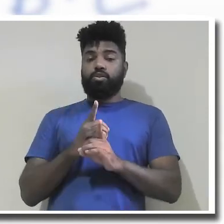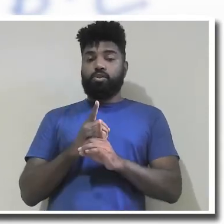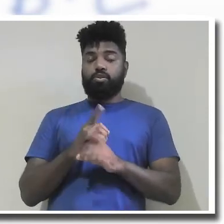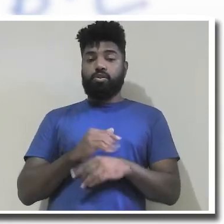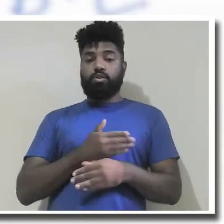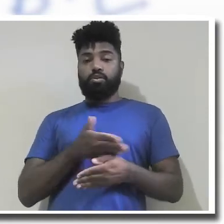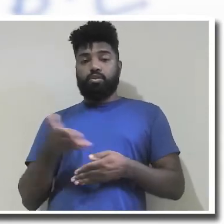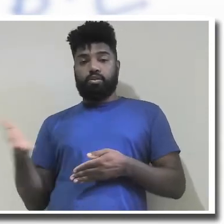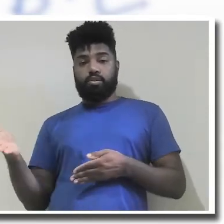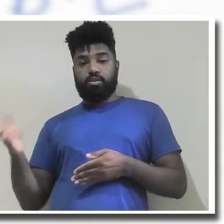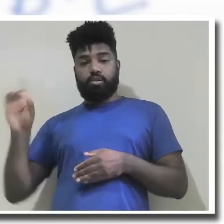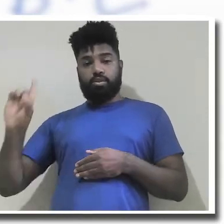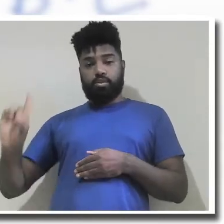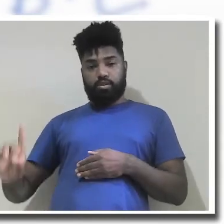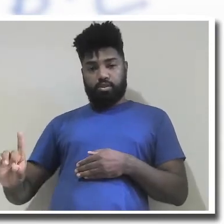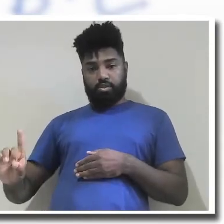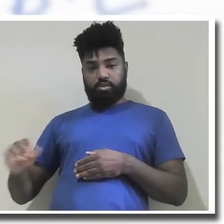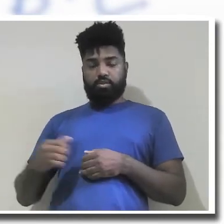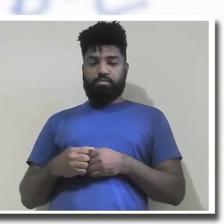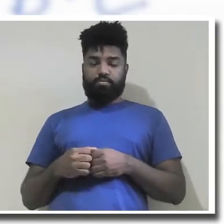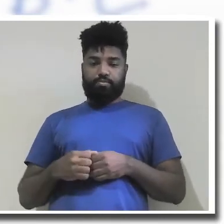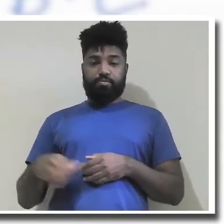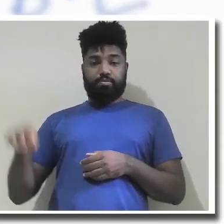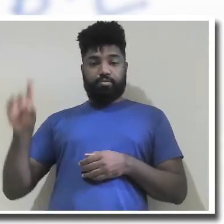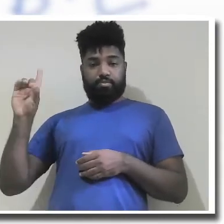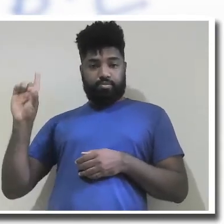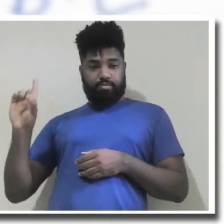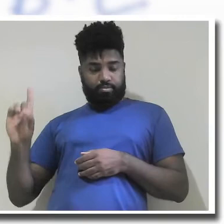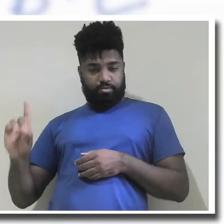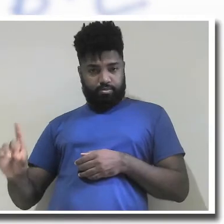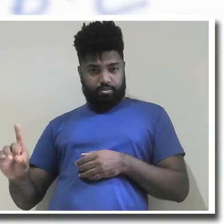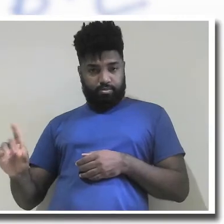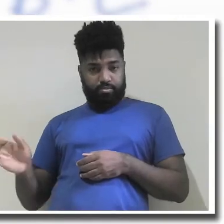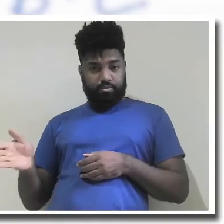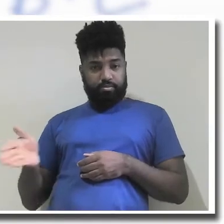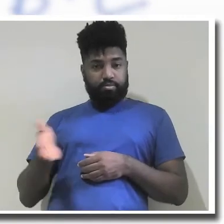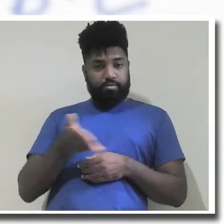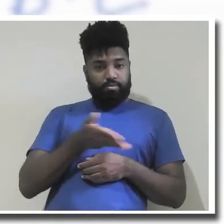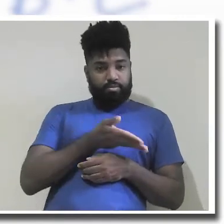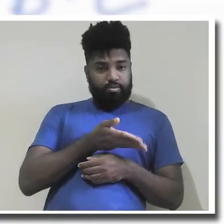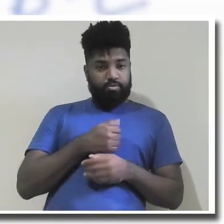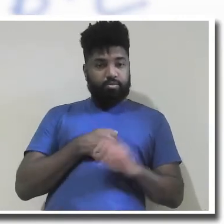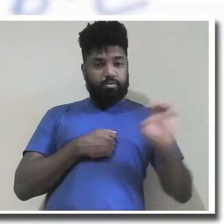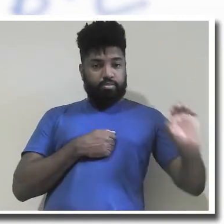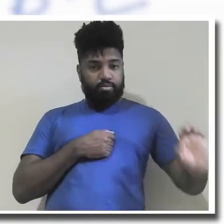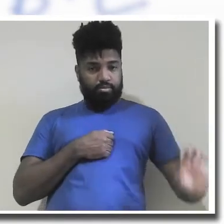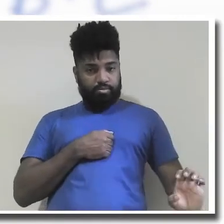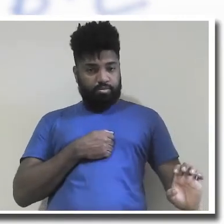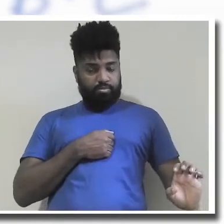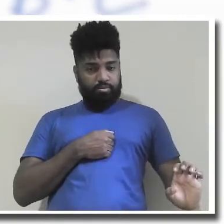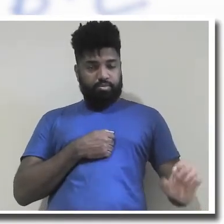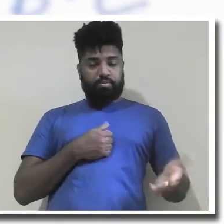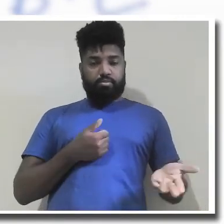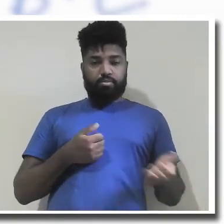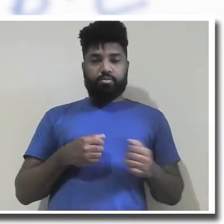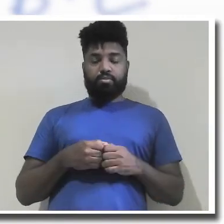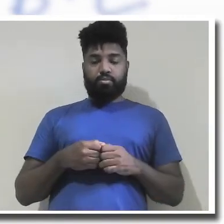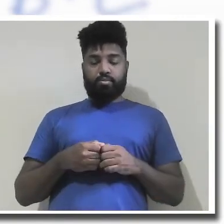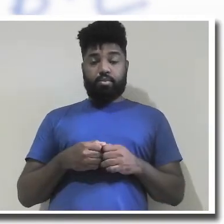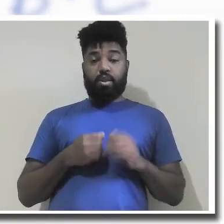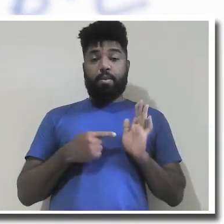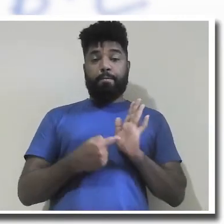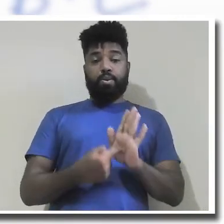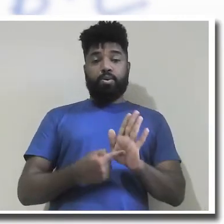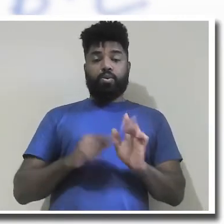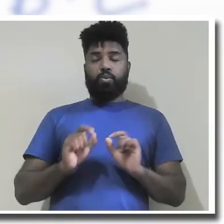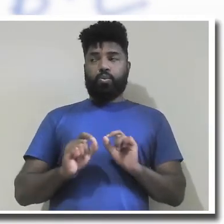direita. Da direita para a esquerda, ou seja, para